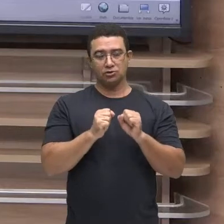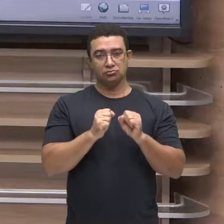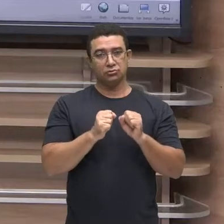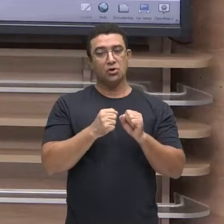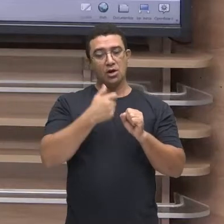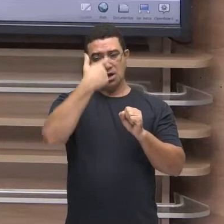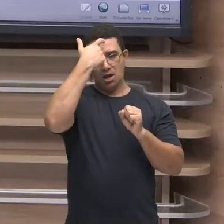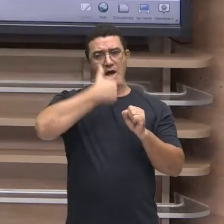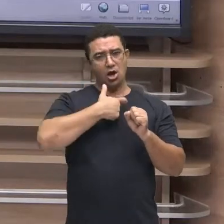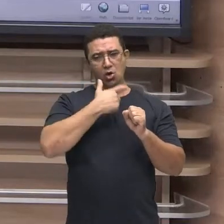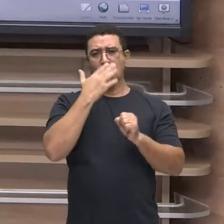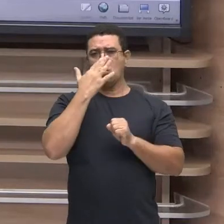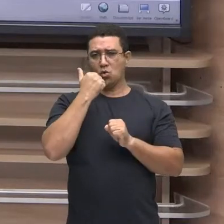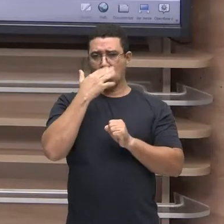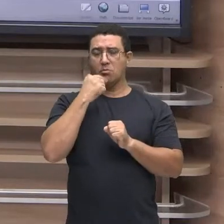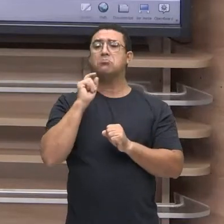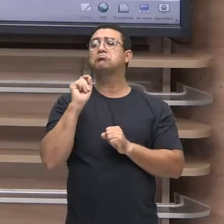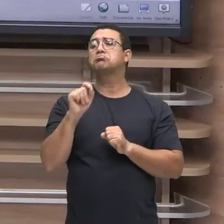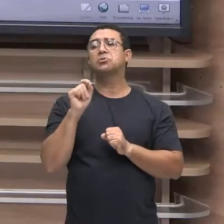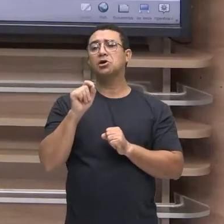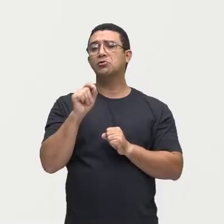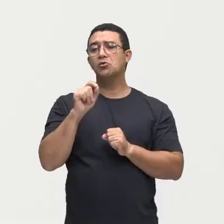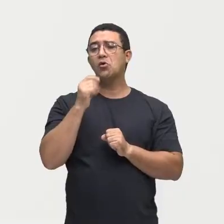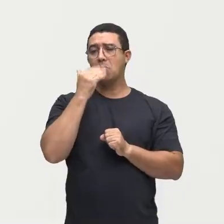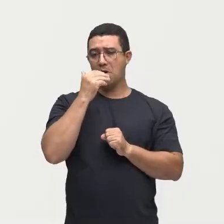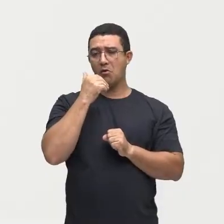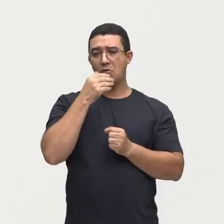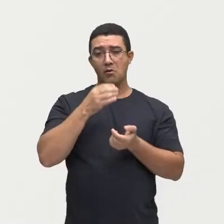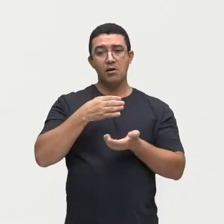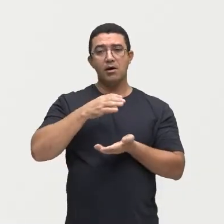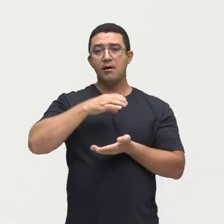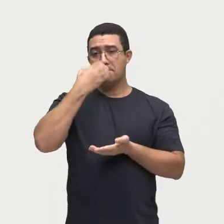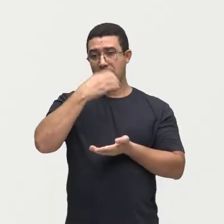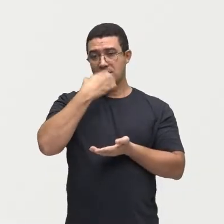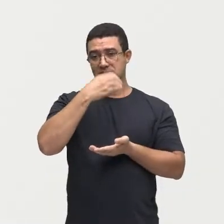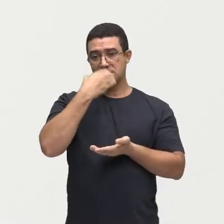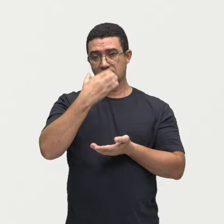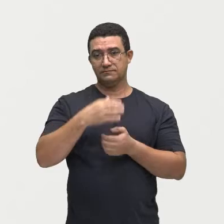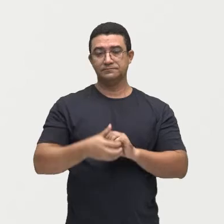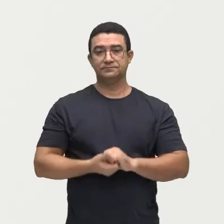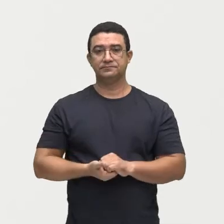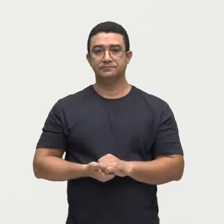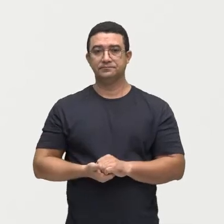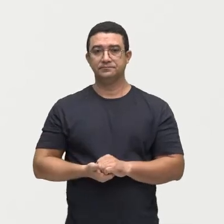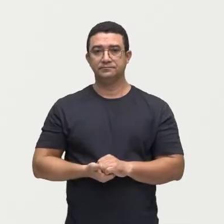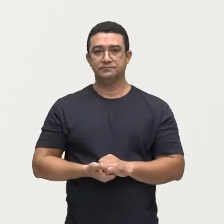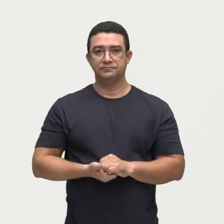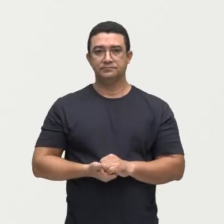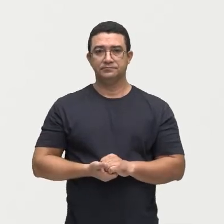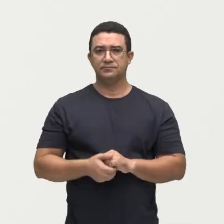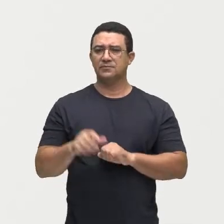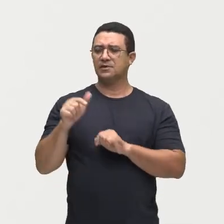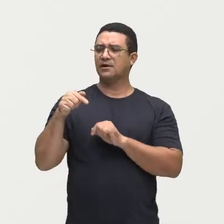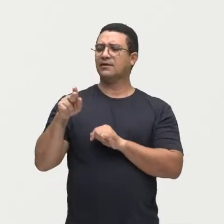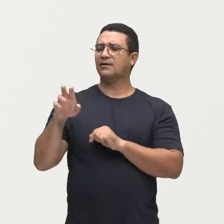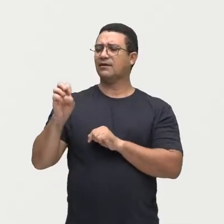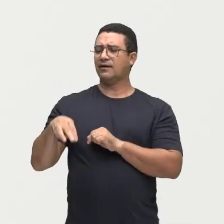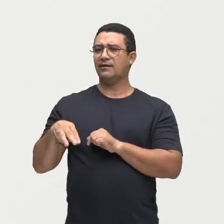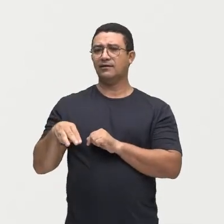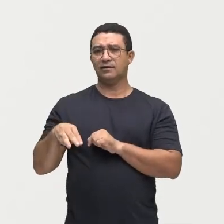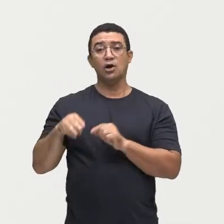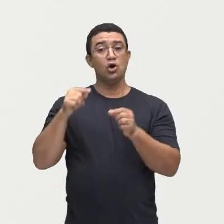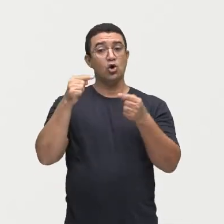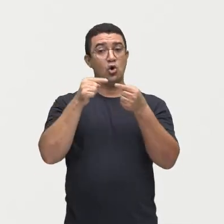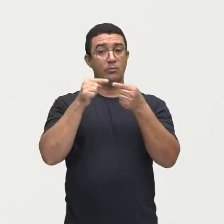eu quem comeu a maçã. Então, quem está se referindo aqui?